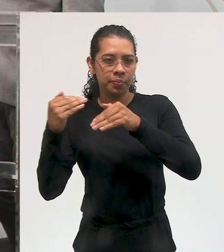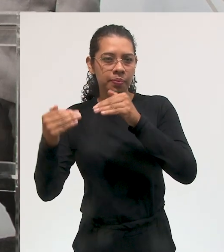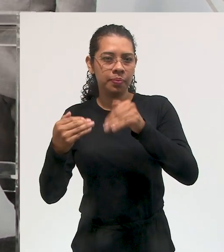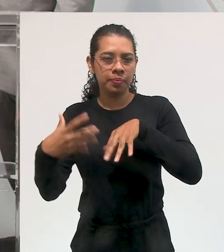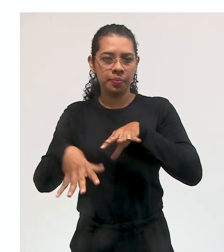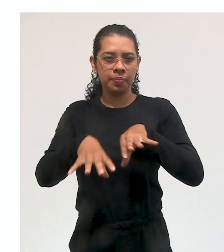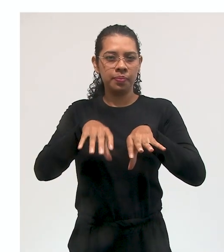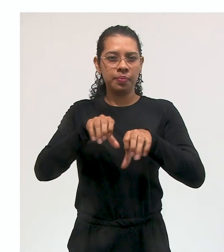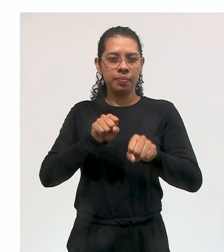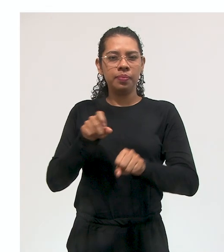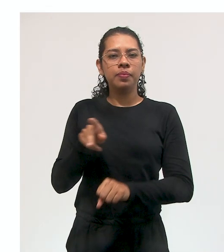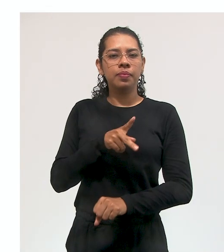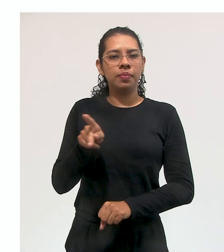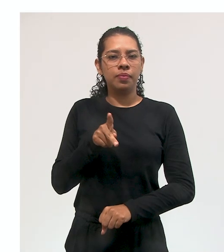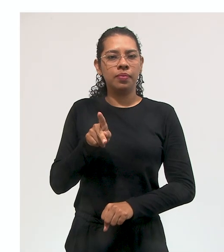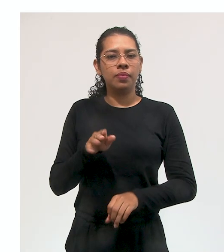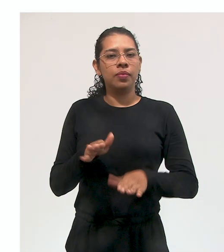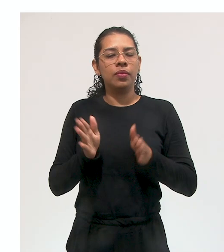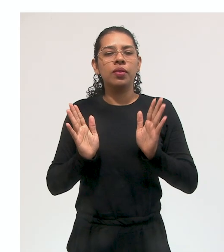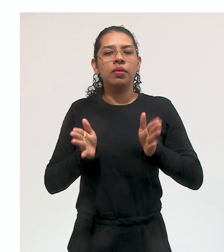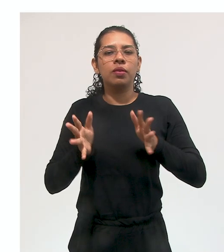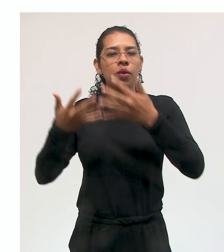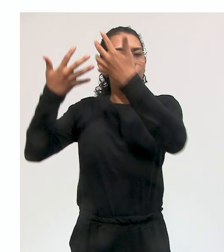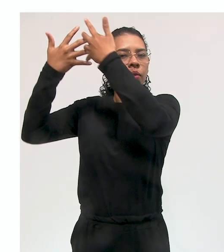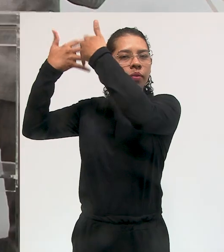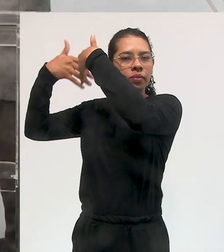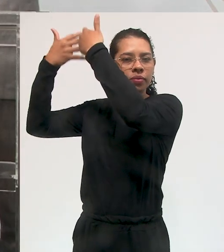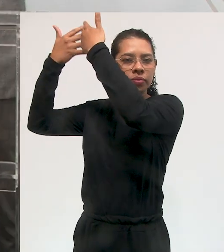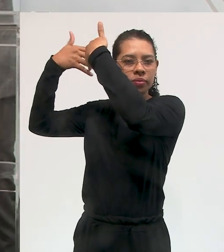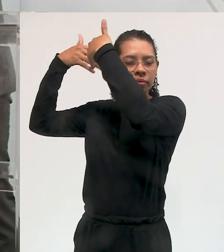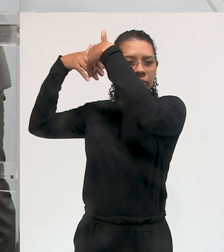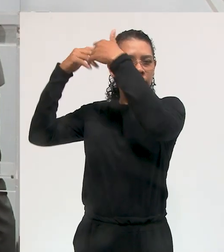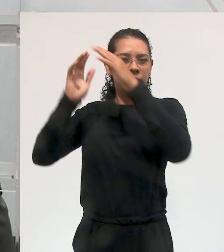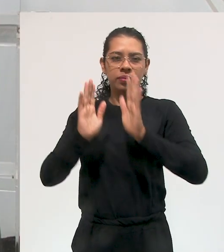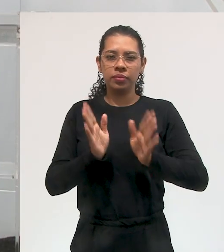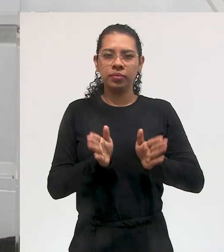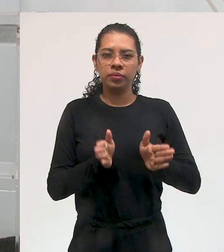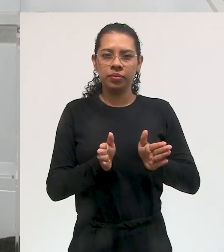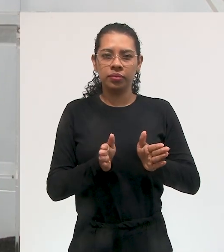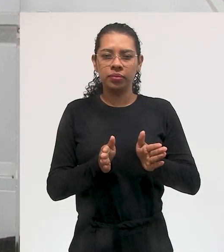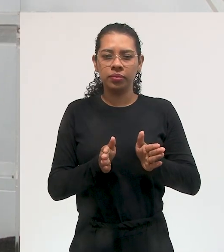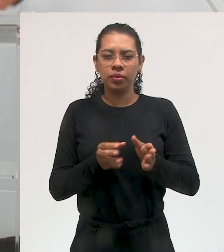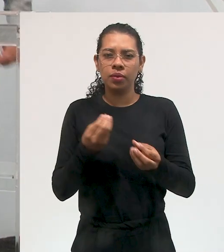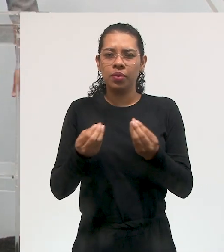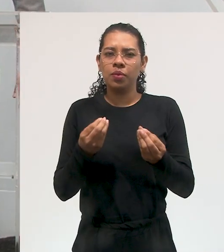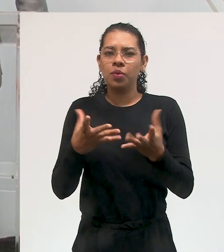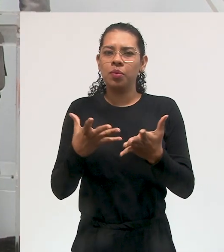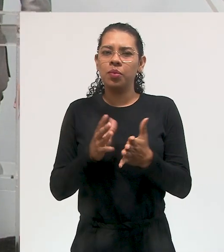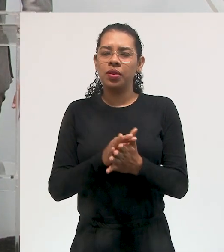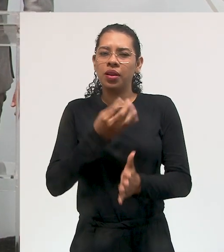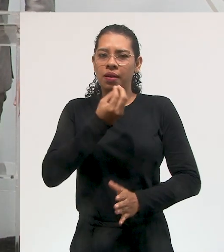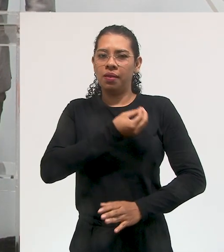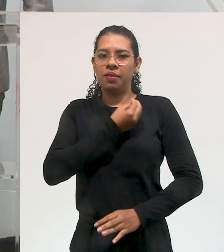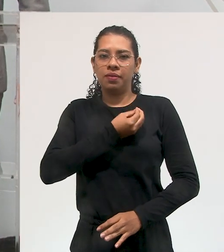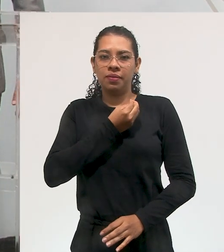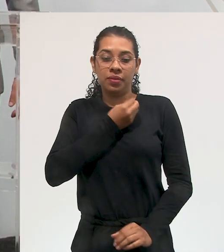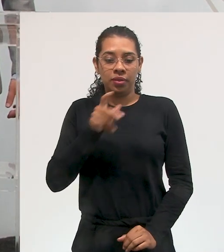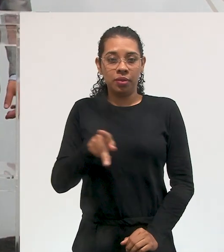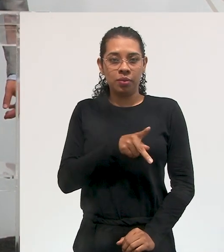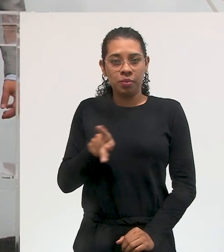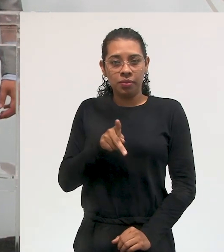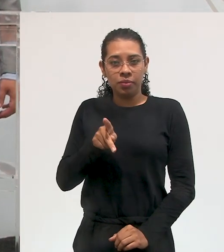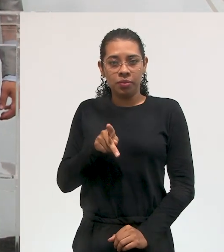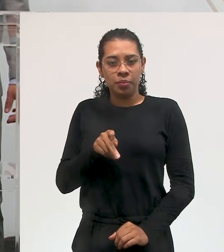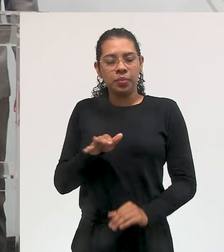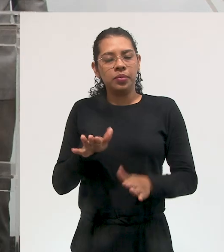Desenvolvimento deve ser considerado na formação desses professores. Então, queria refletir com vocês, eu não tenho uma resposta, né? O ciclo de vida do docente é o